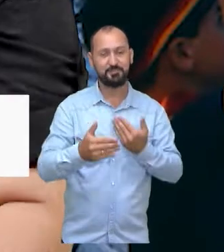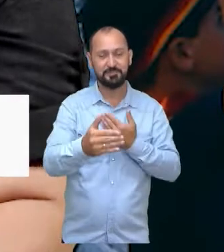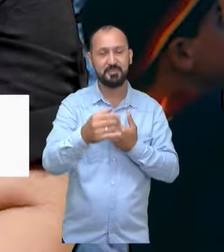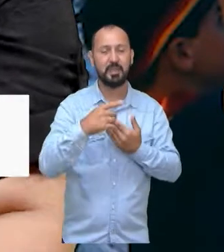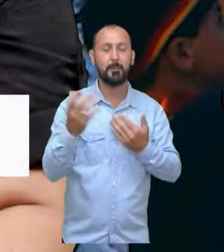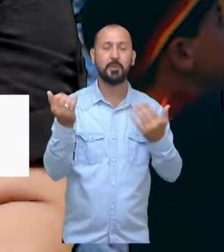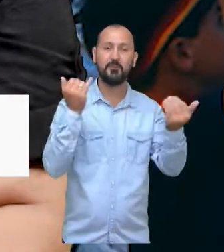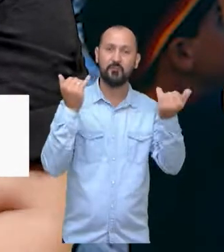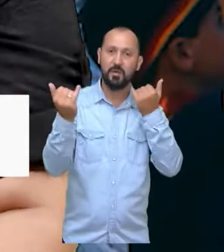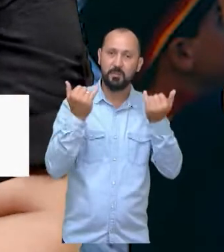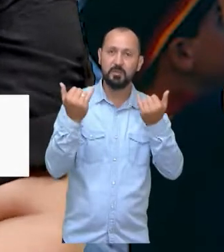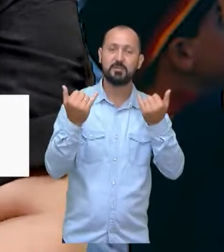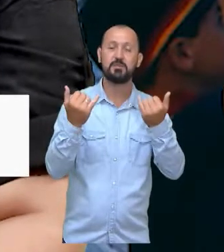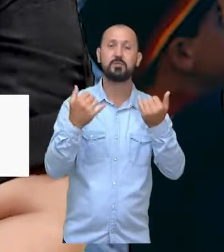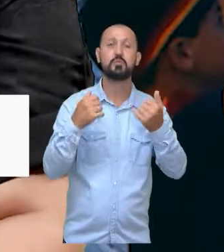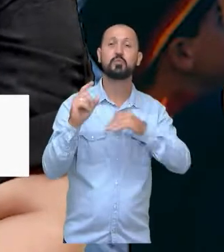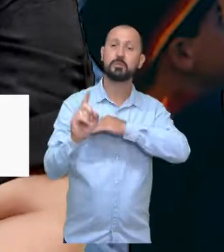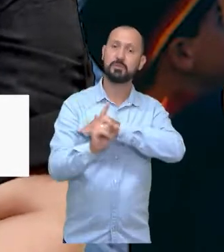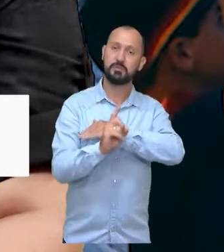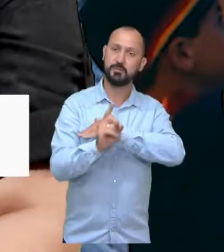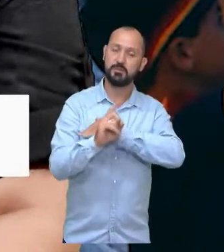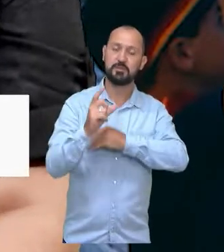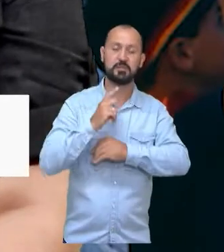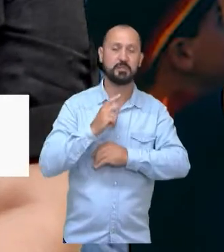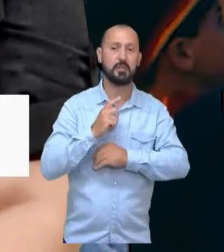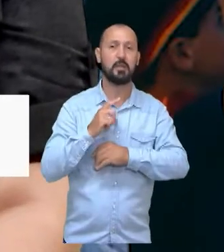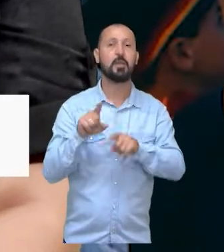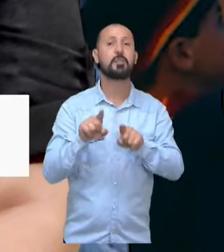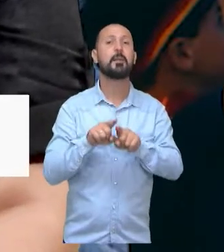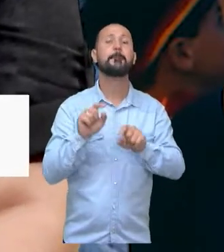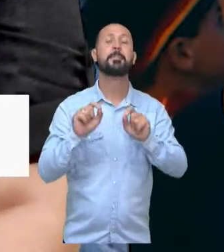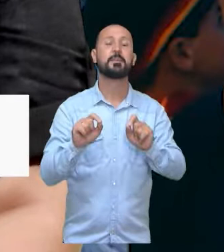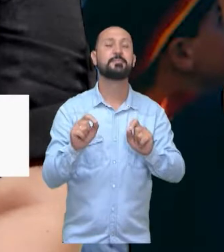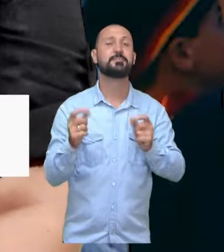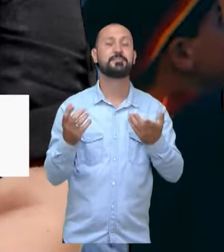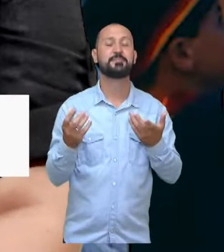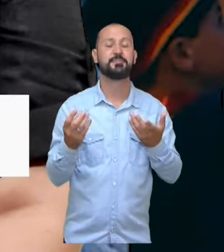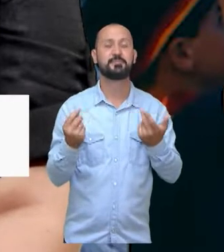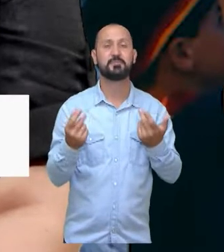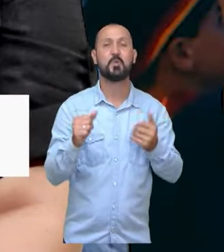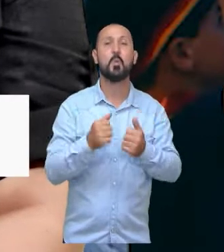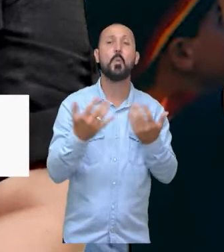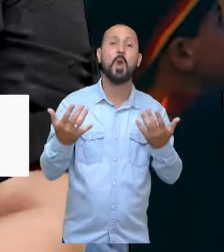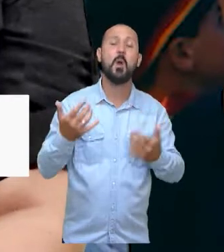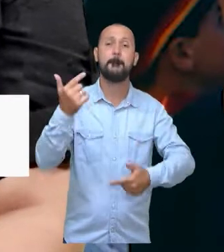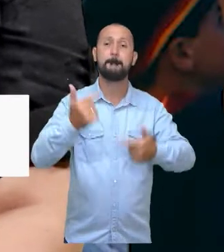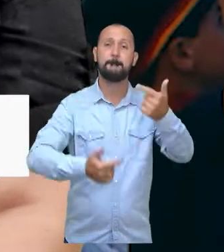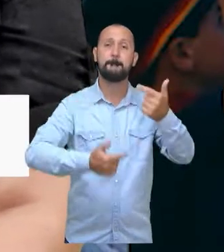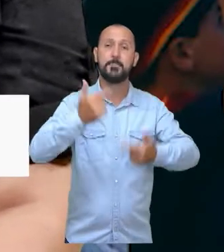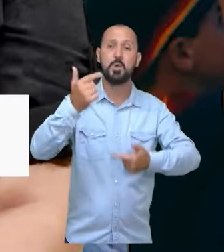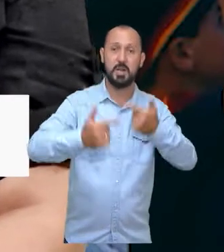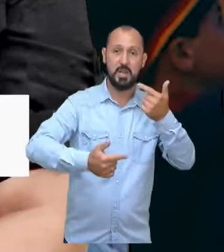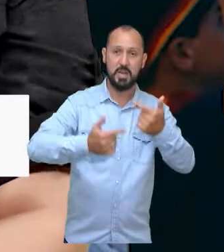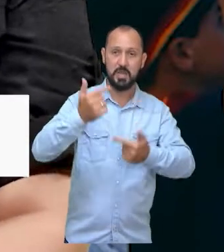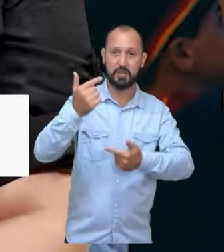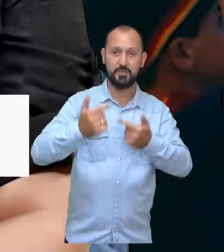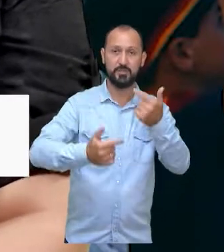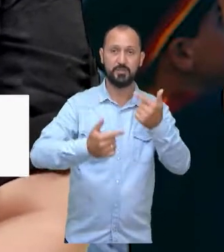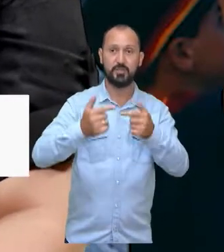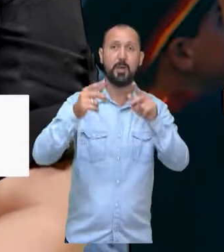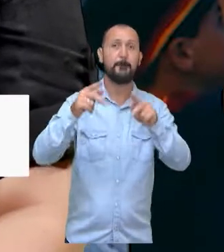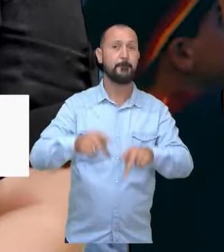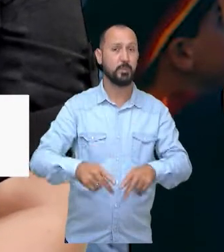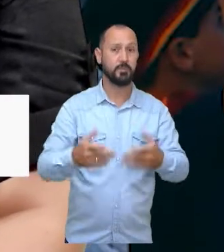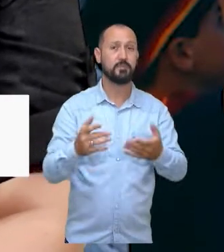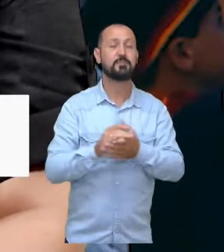gente tem muita informação, tanto dos serviços que a gente presta, quanto de quais políticas públicas que a gente tem